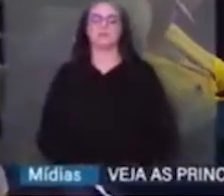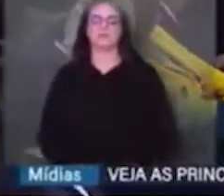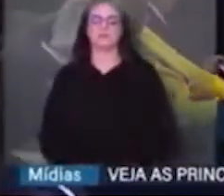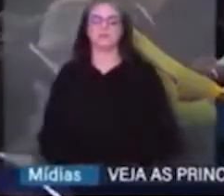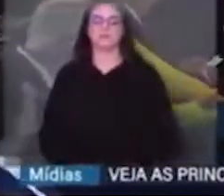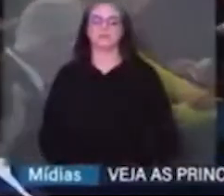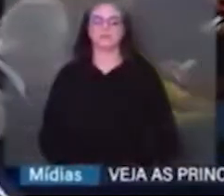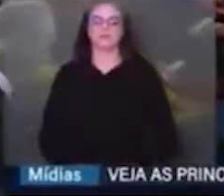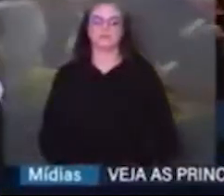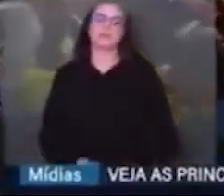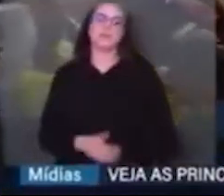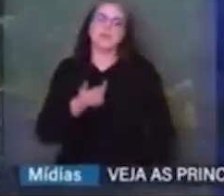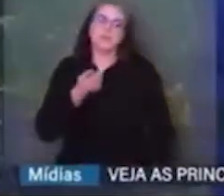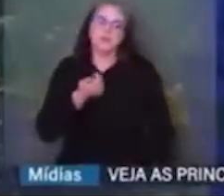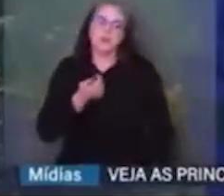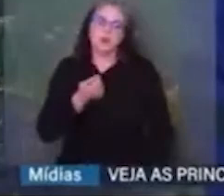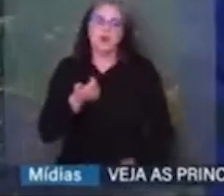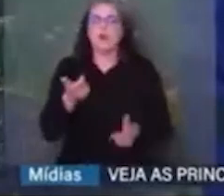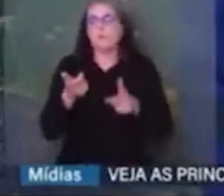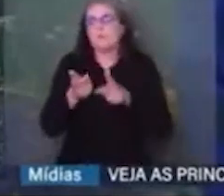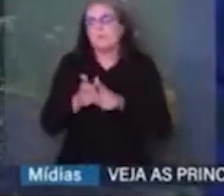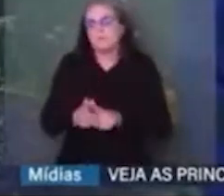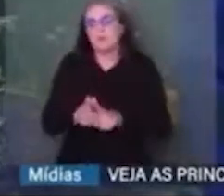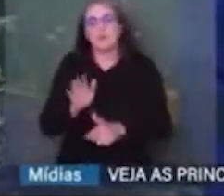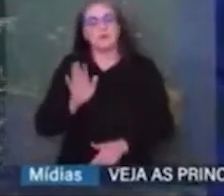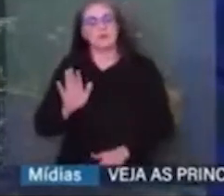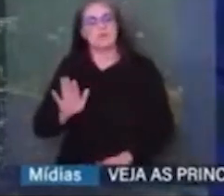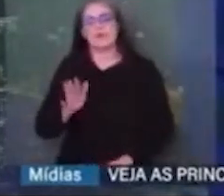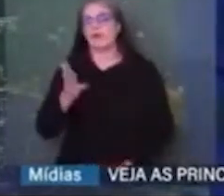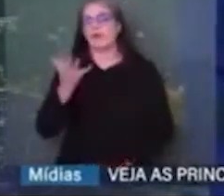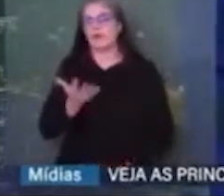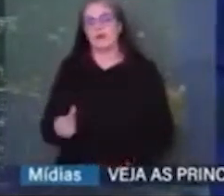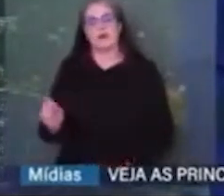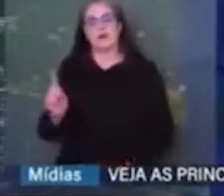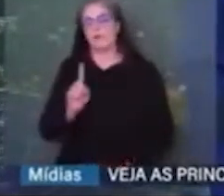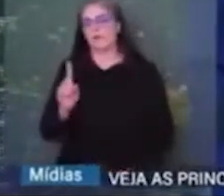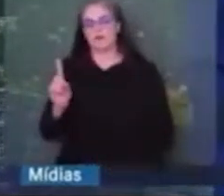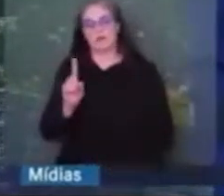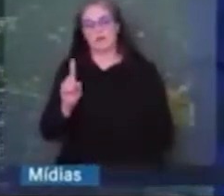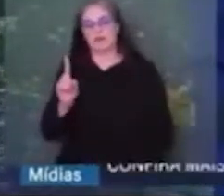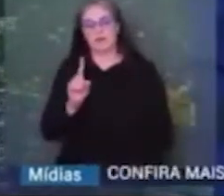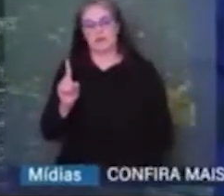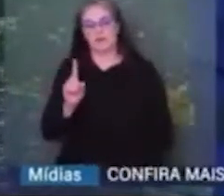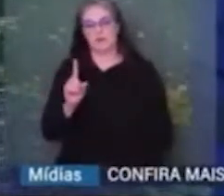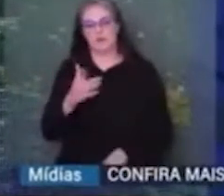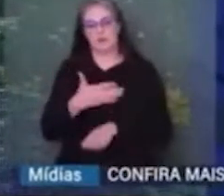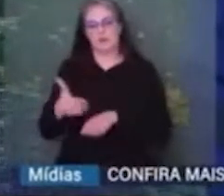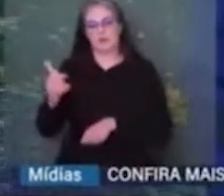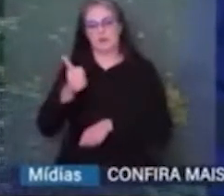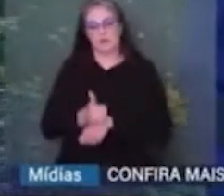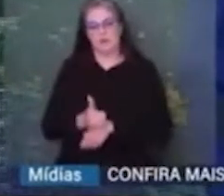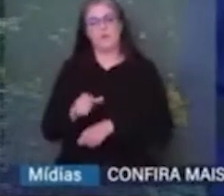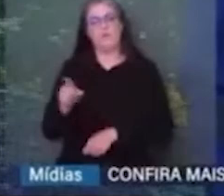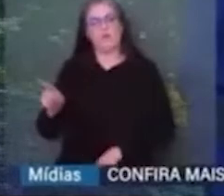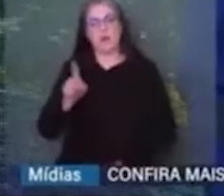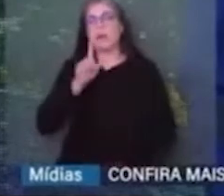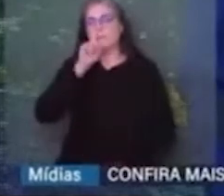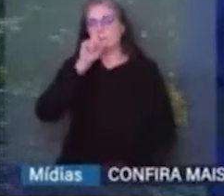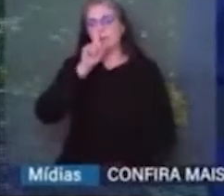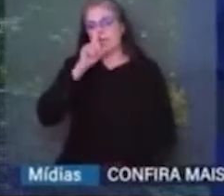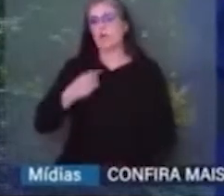foram muito, muito bons para a gente ouvir e bom que a sociedade brasileira ouça, como por exemplo